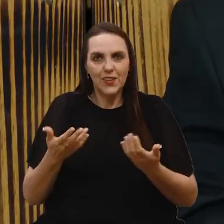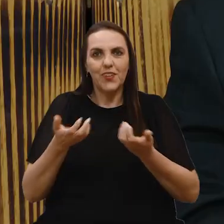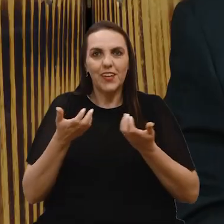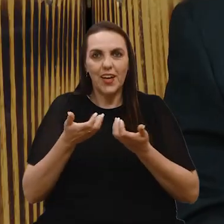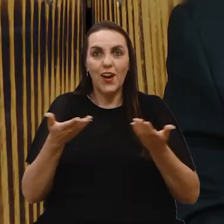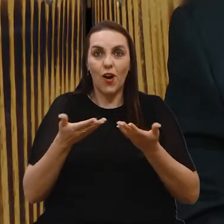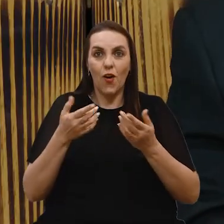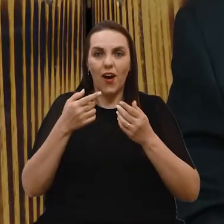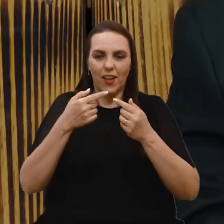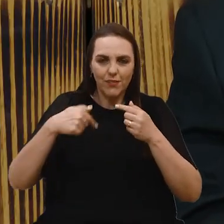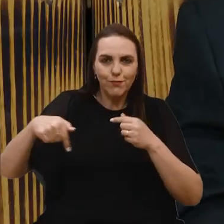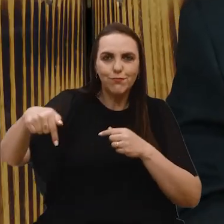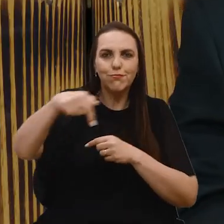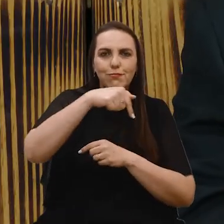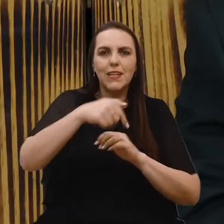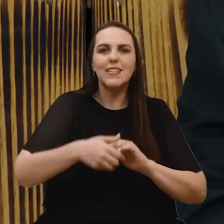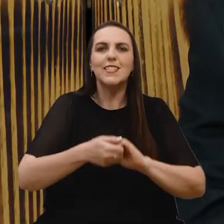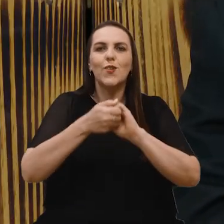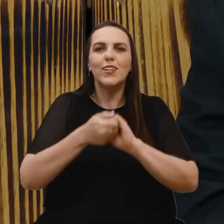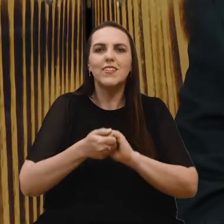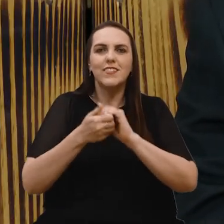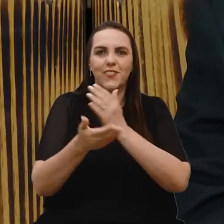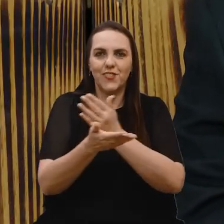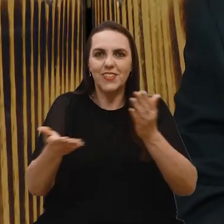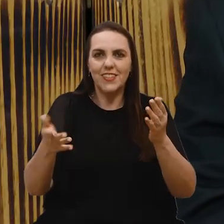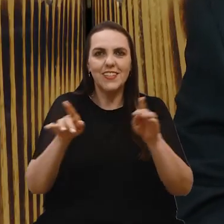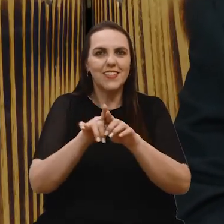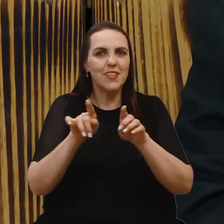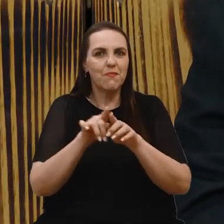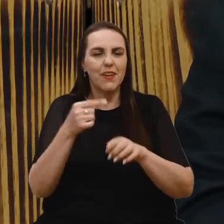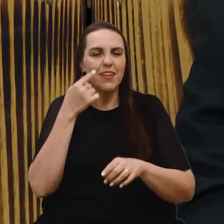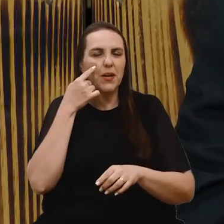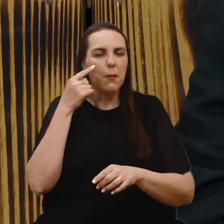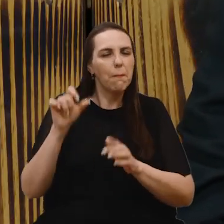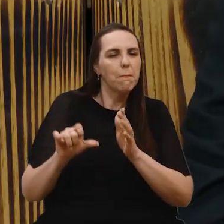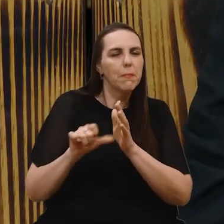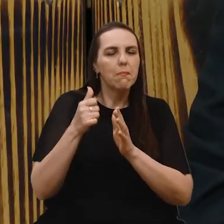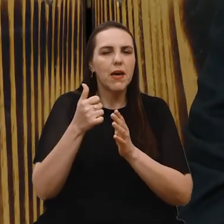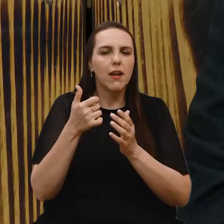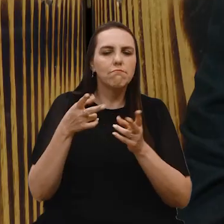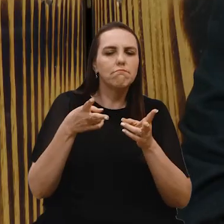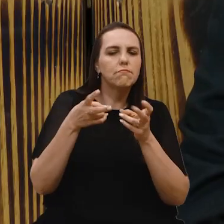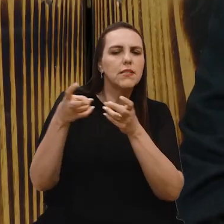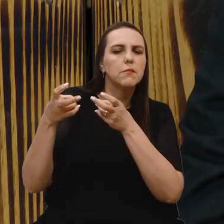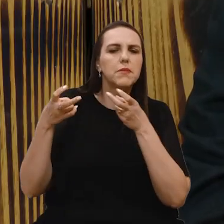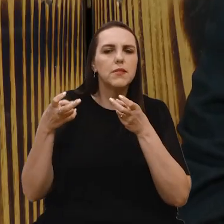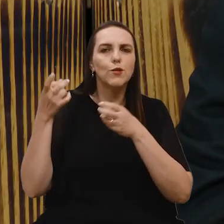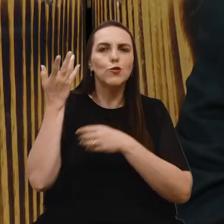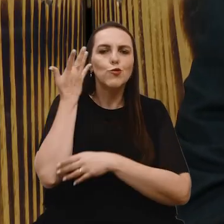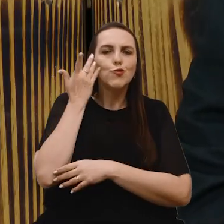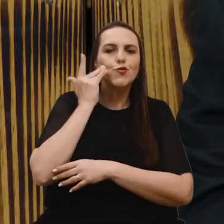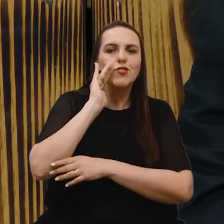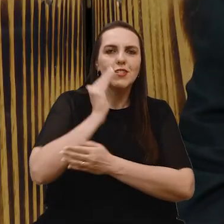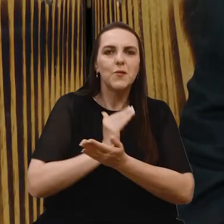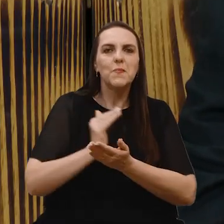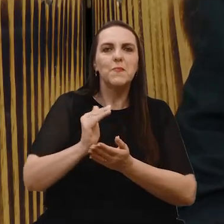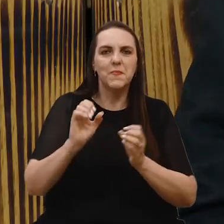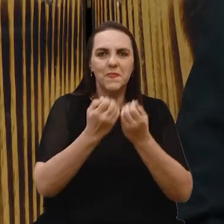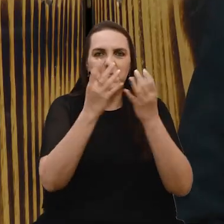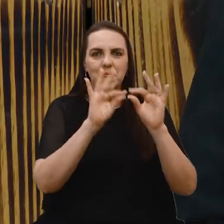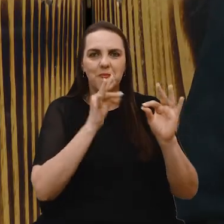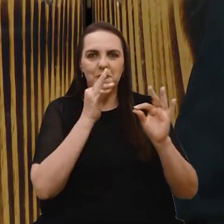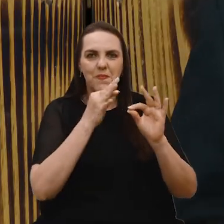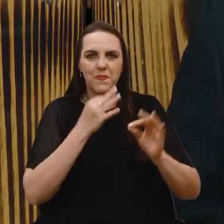quero, nessa primeira rodada, saudar vocês e já ouvi de vocês uma primeira impressão desses dias iniciais de Festa